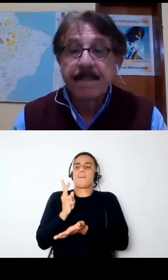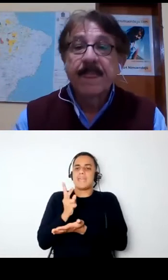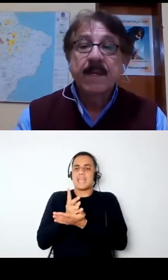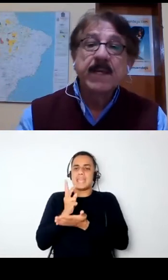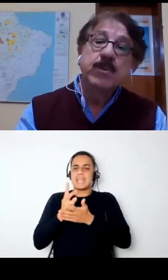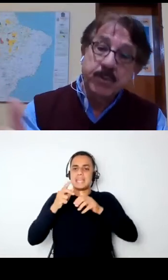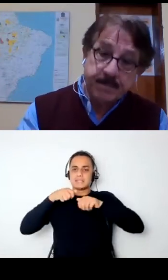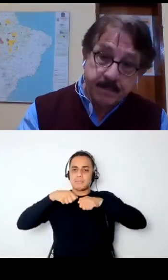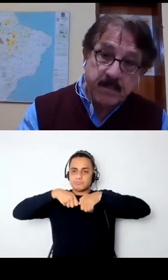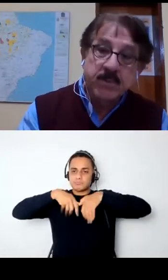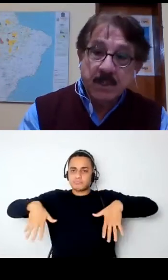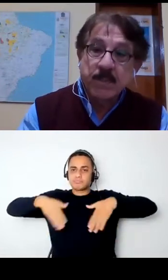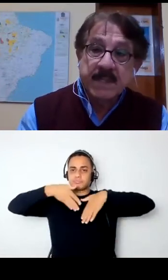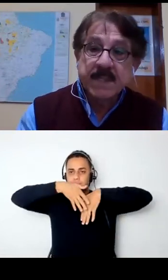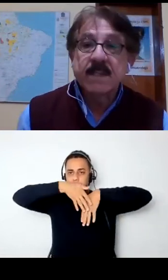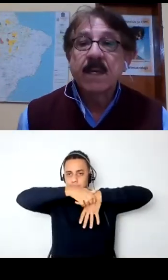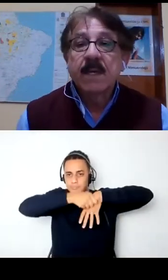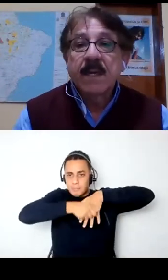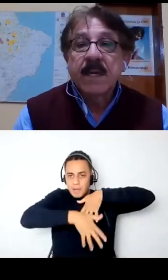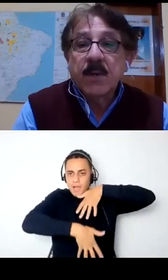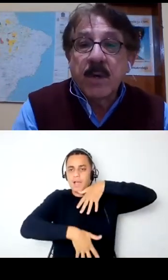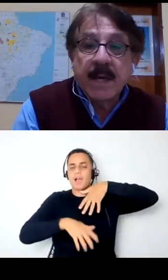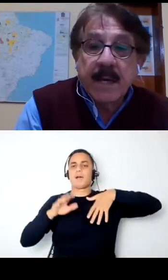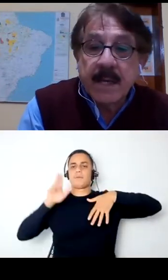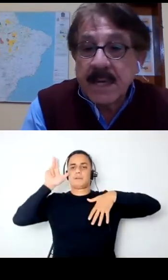tupi, e que os linguistas